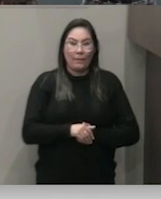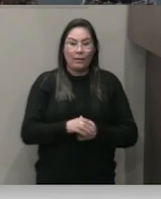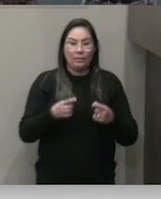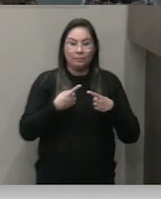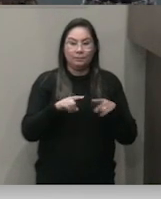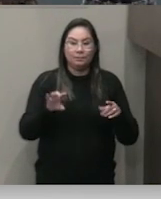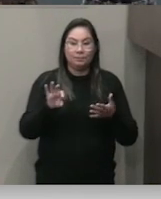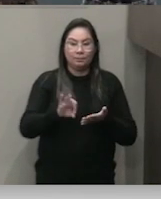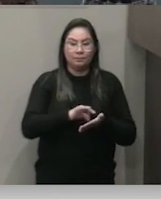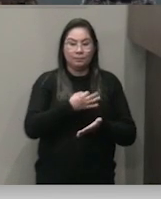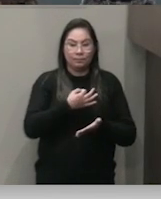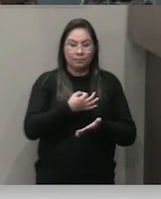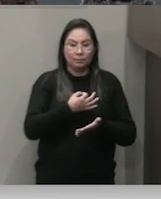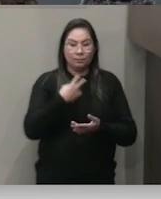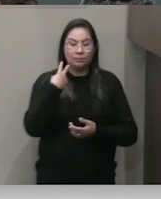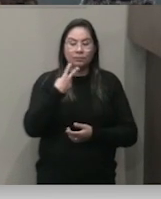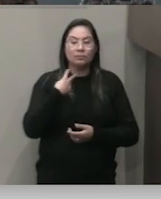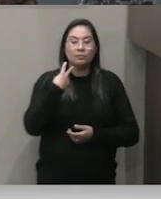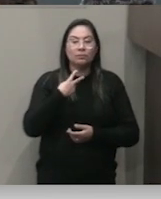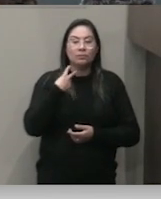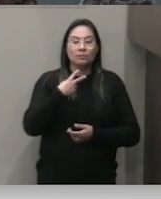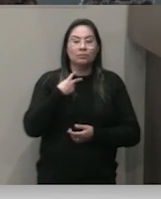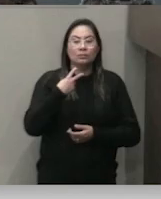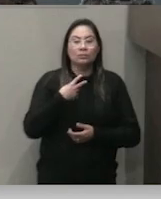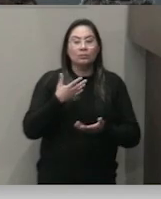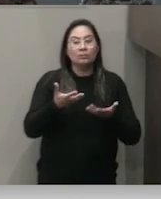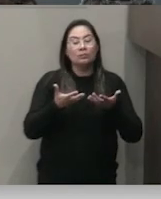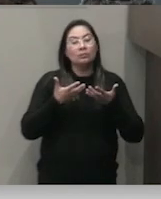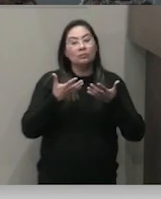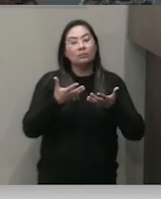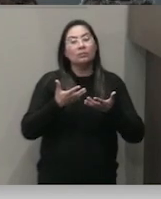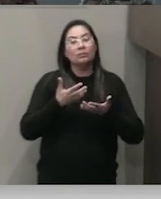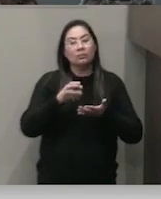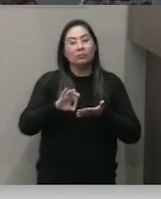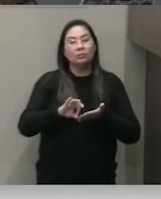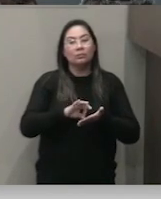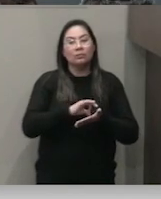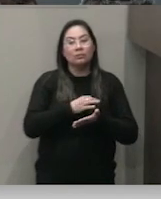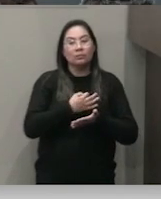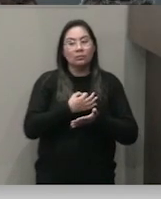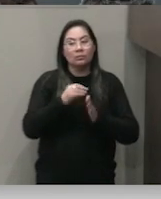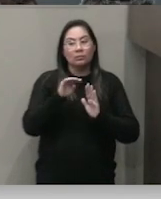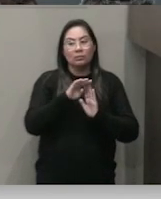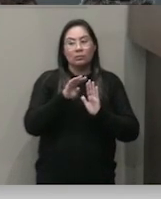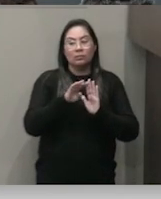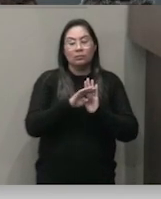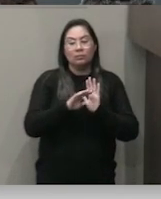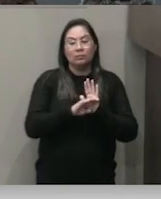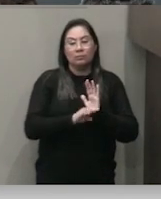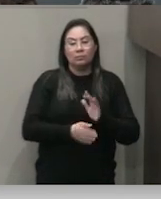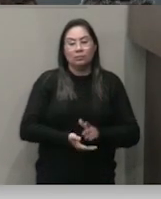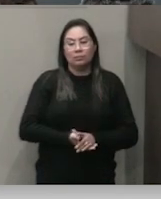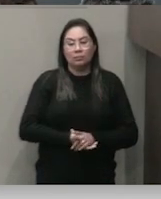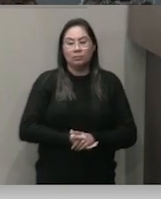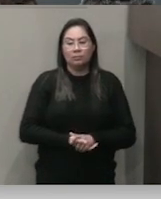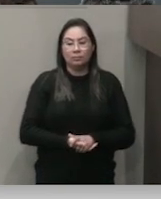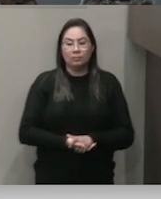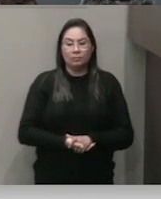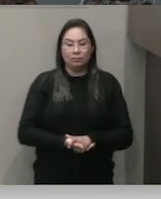Abertas as inscrições para os vereadores e vereadoras que desejam se inscrever para as matérias.